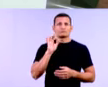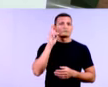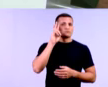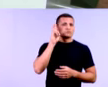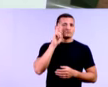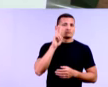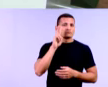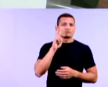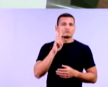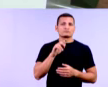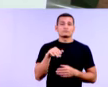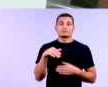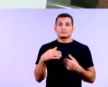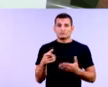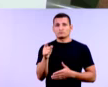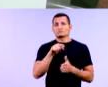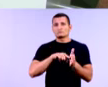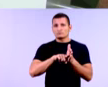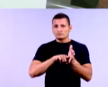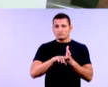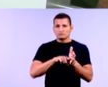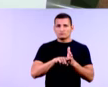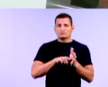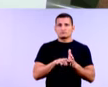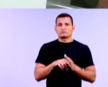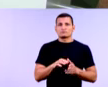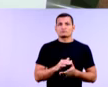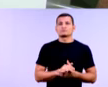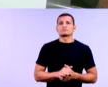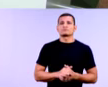lembretes. Então, pesquisem, não se contentem só